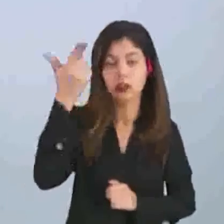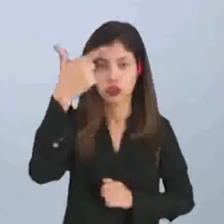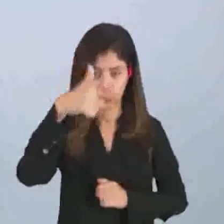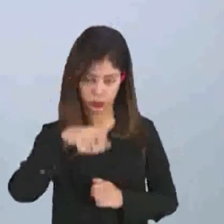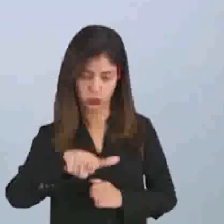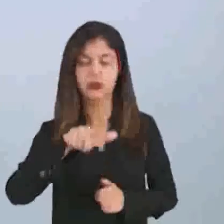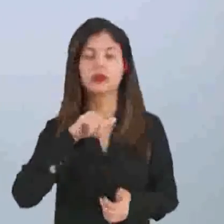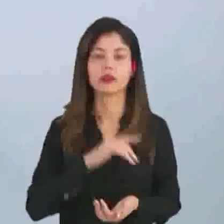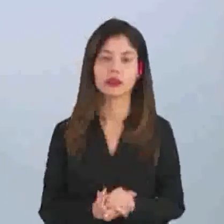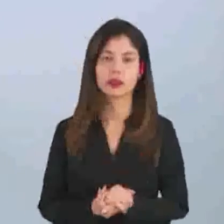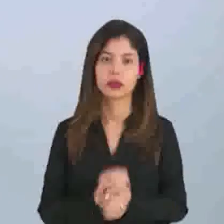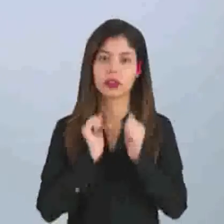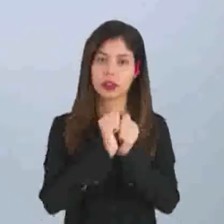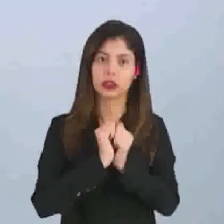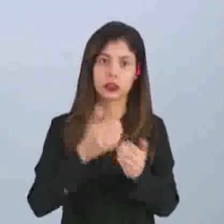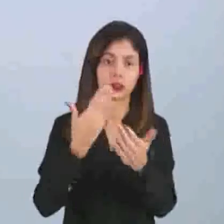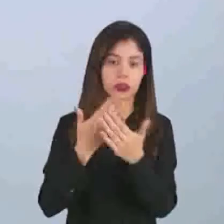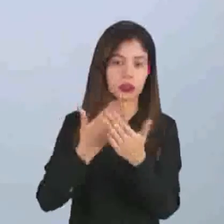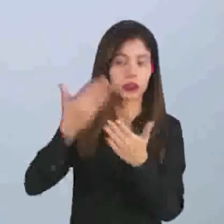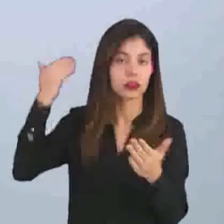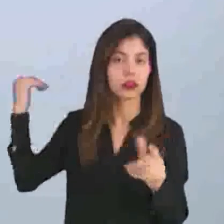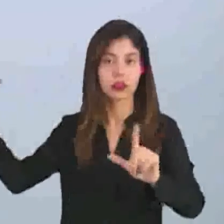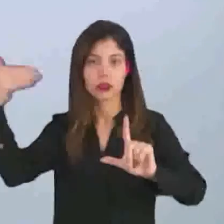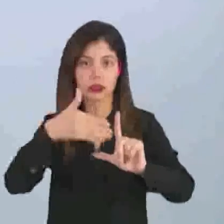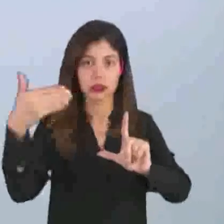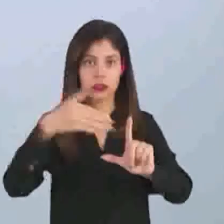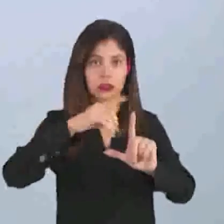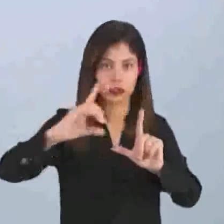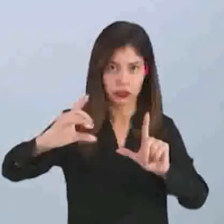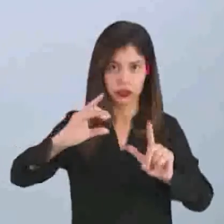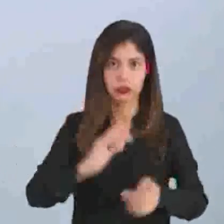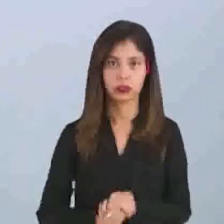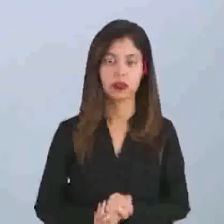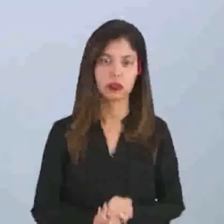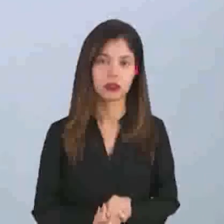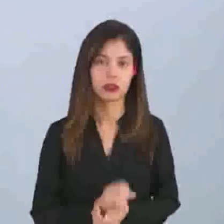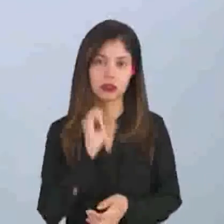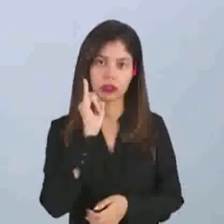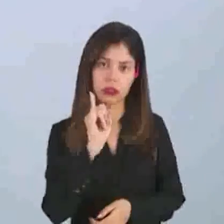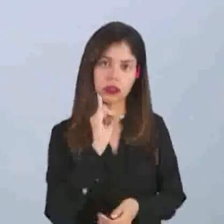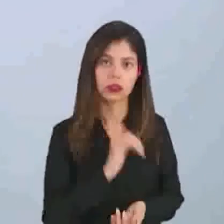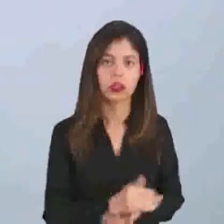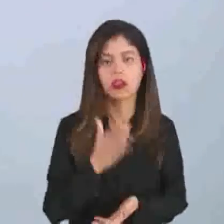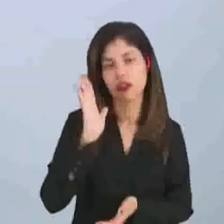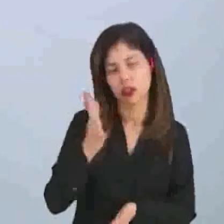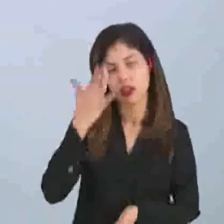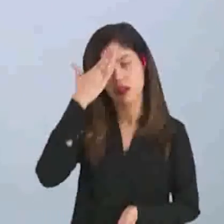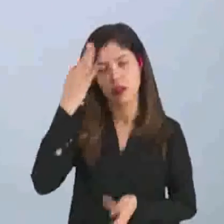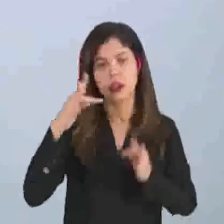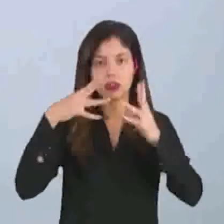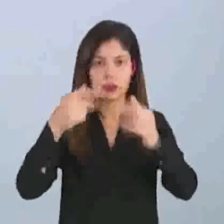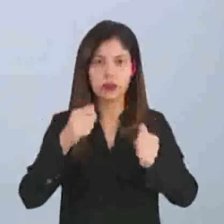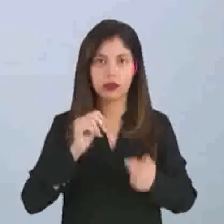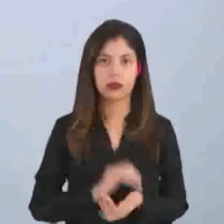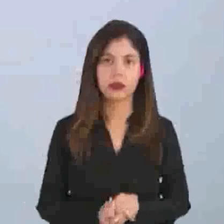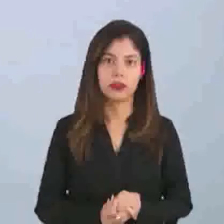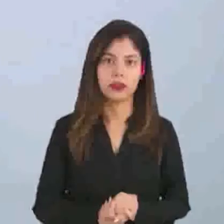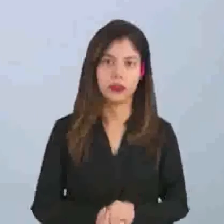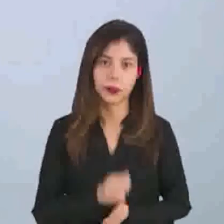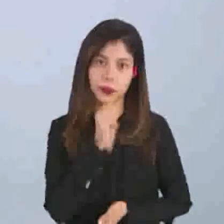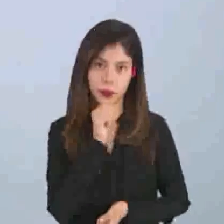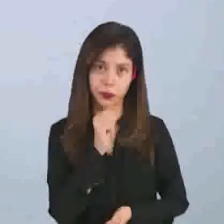essa aula novamente, né, juntamente com a aula anterior lá na nossa plataforma Eduque. E se você já entendeu tudo direitinho,